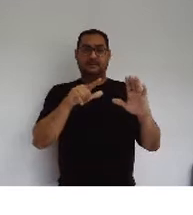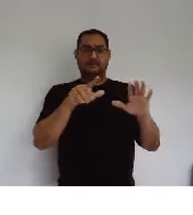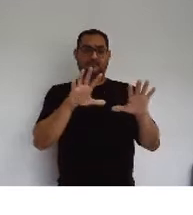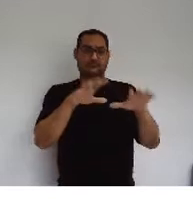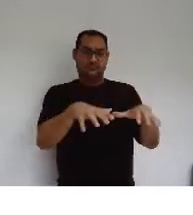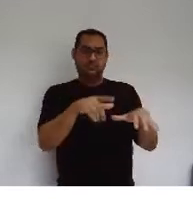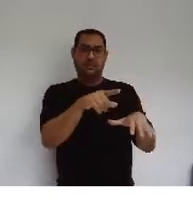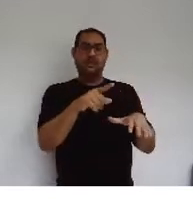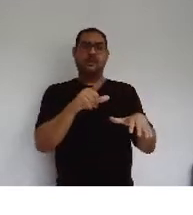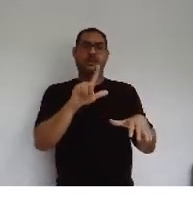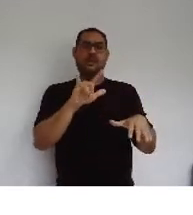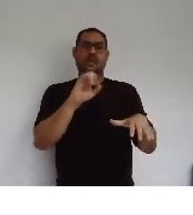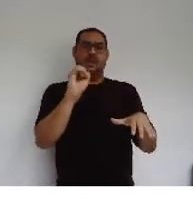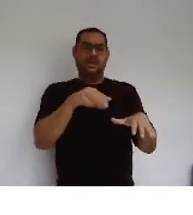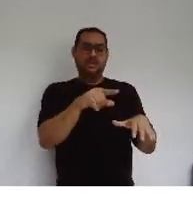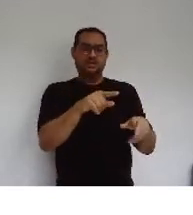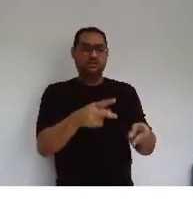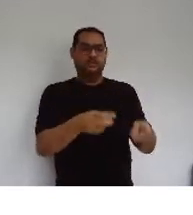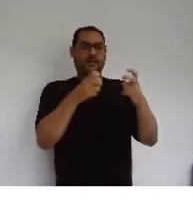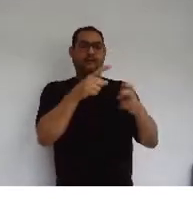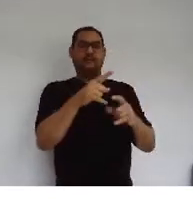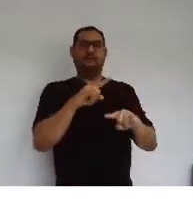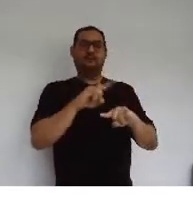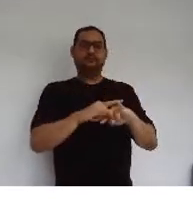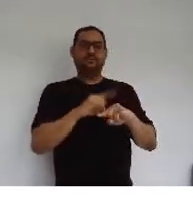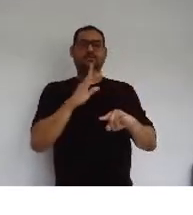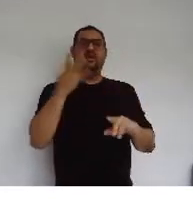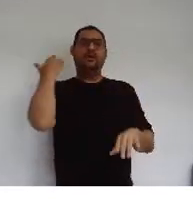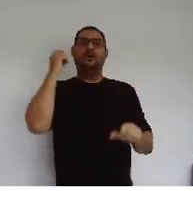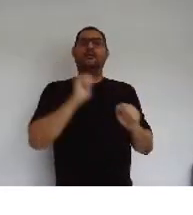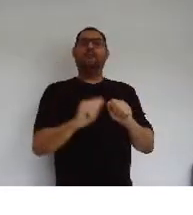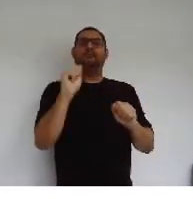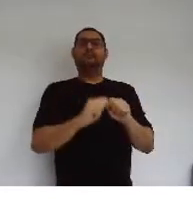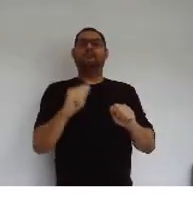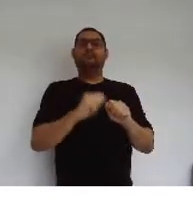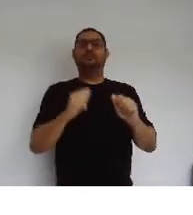lixo como rastros de práticas sexuais.